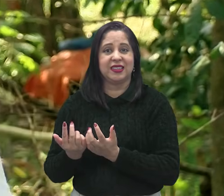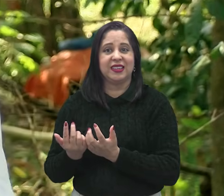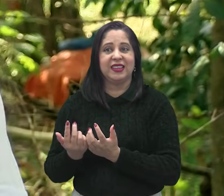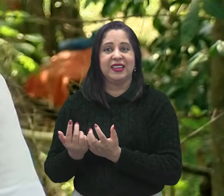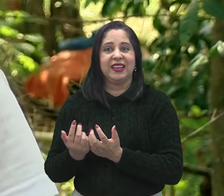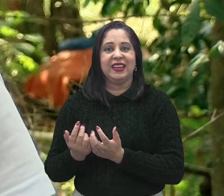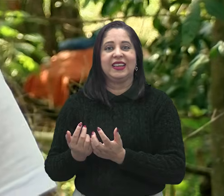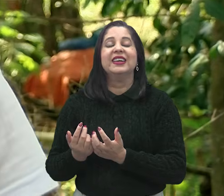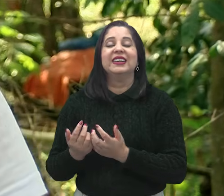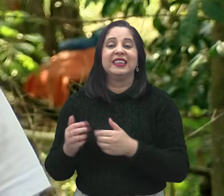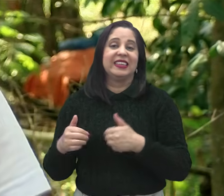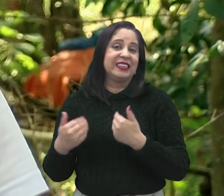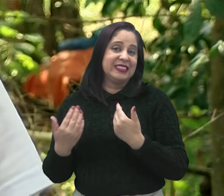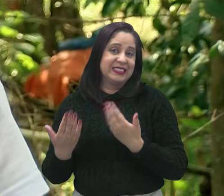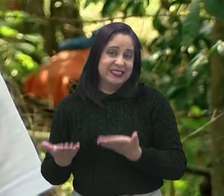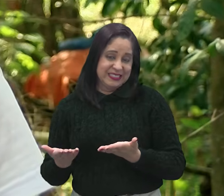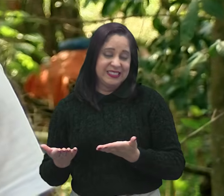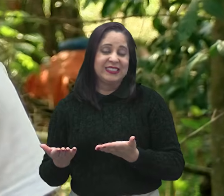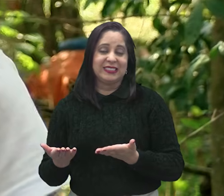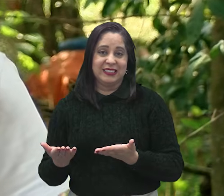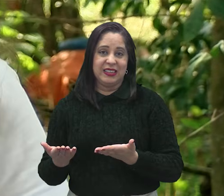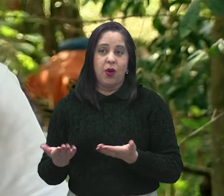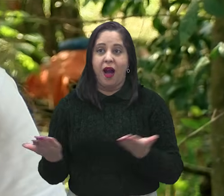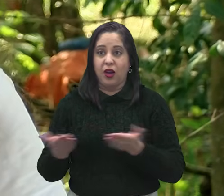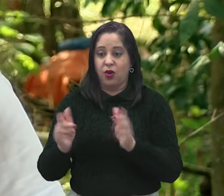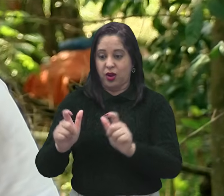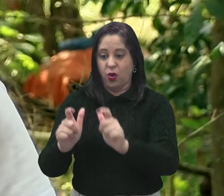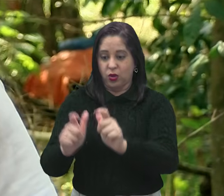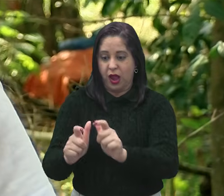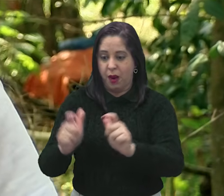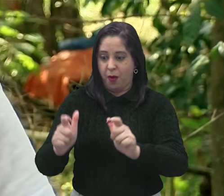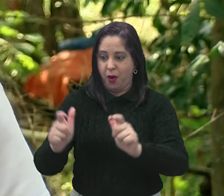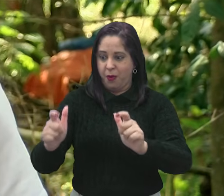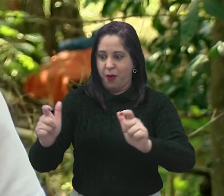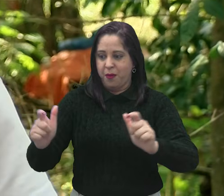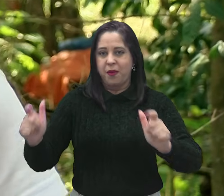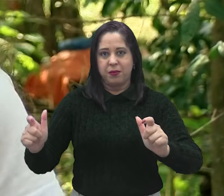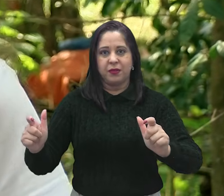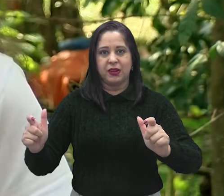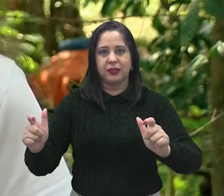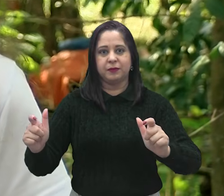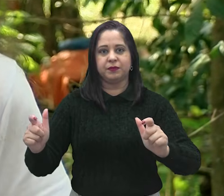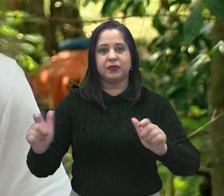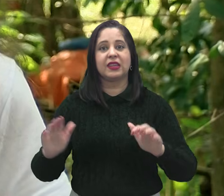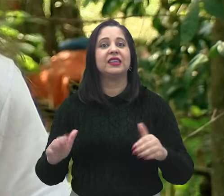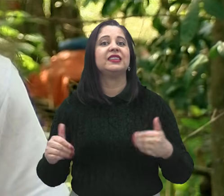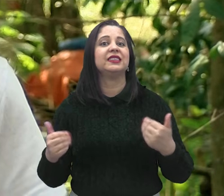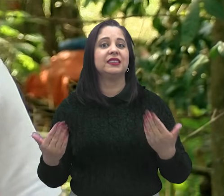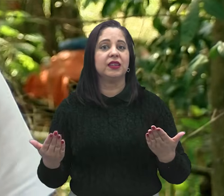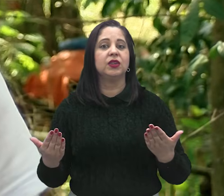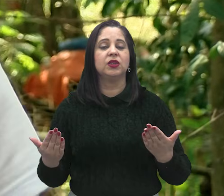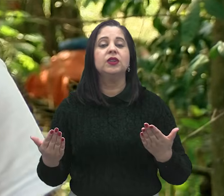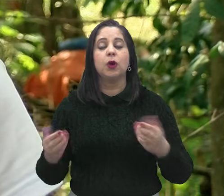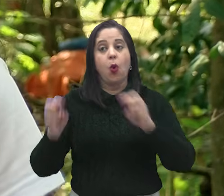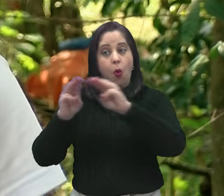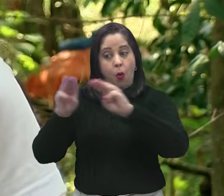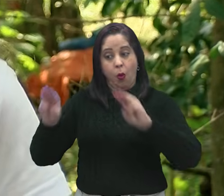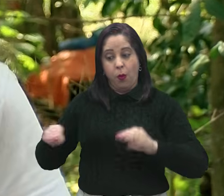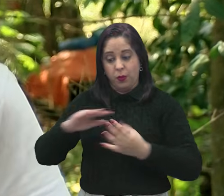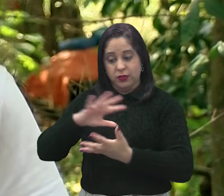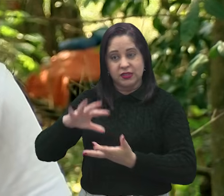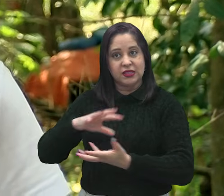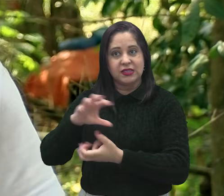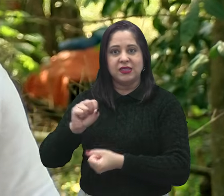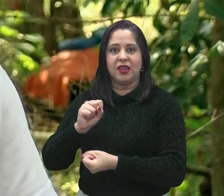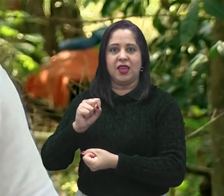a expandir esse pedacinho. Então, isso é que mostra, né, o Ecomuseu, ele transforma a